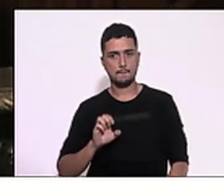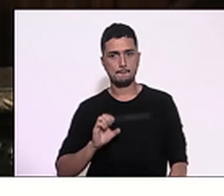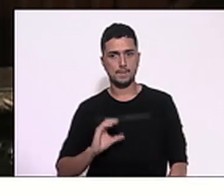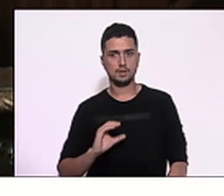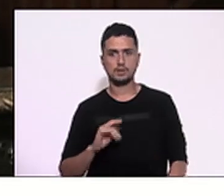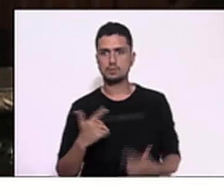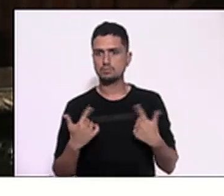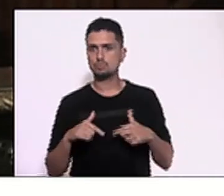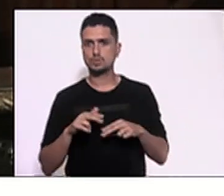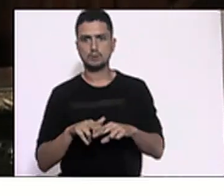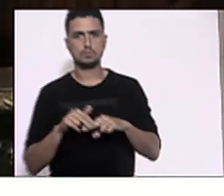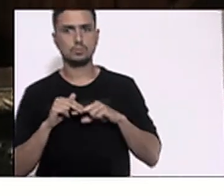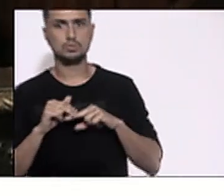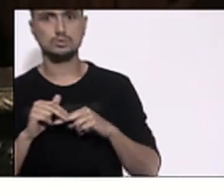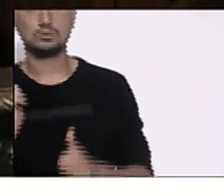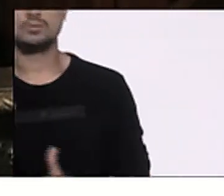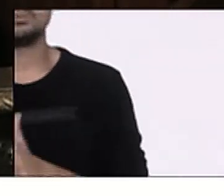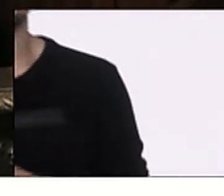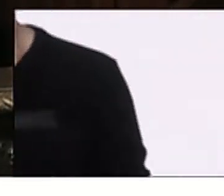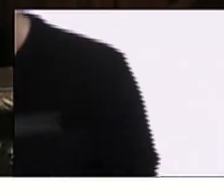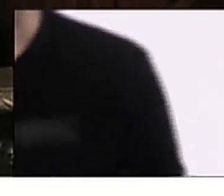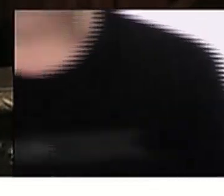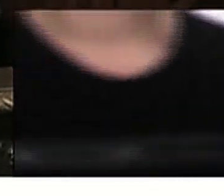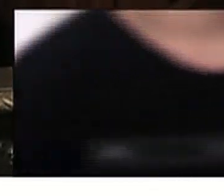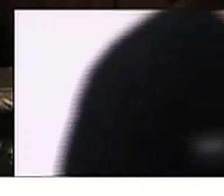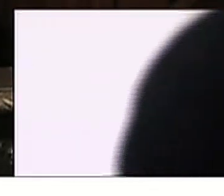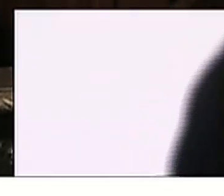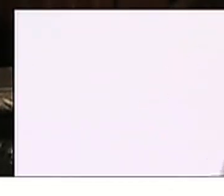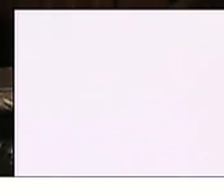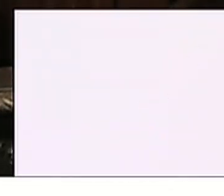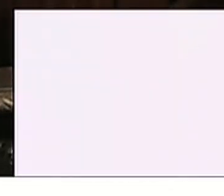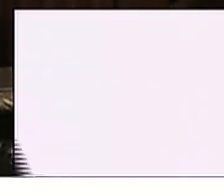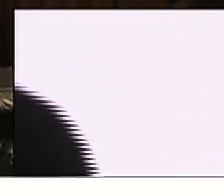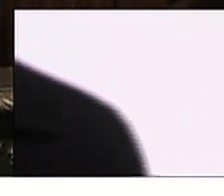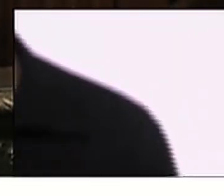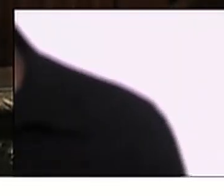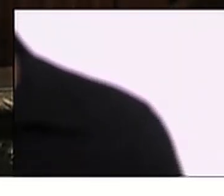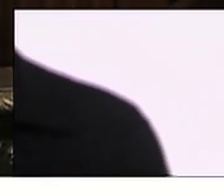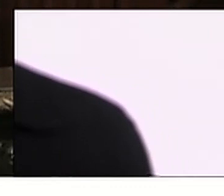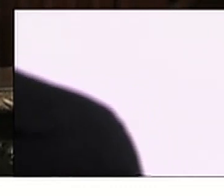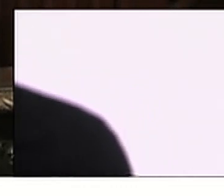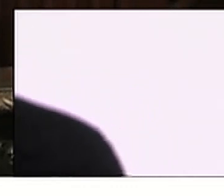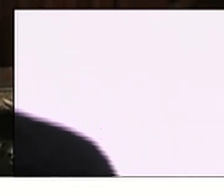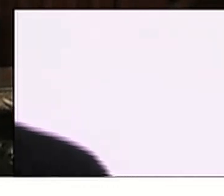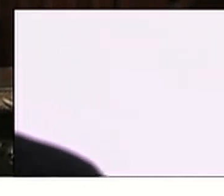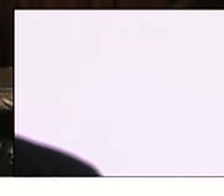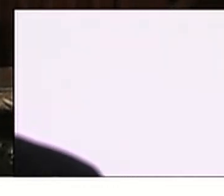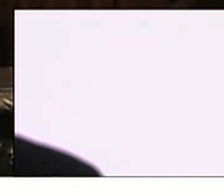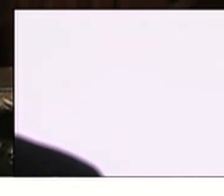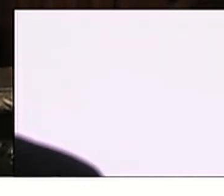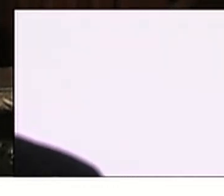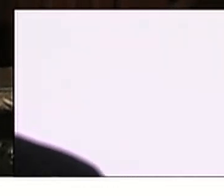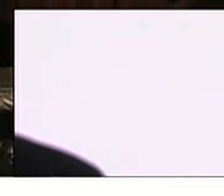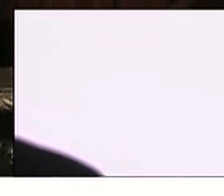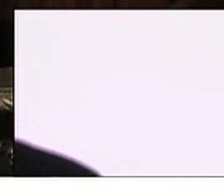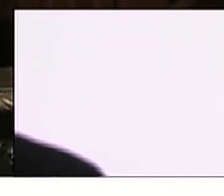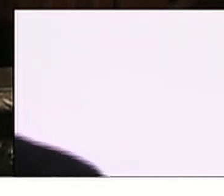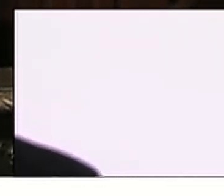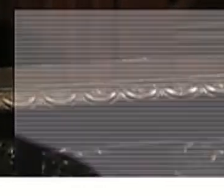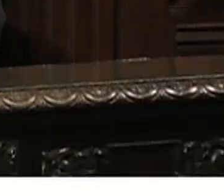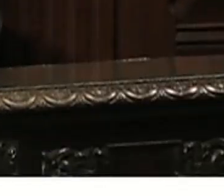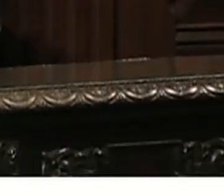ministro nomeie com fundamentação, e dando conta de que o processo aconteceu na mais absoluta normalidade e não vê, portanto, nenhuma